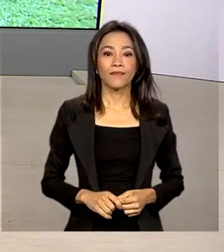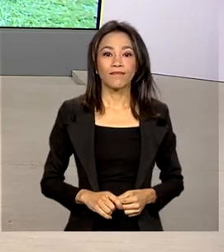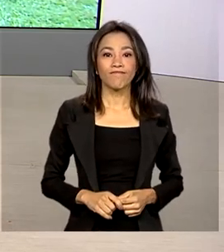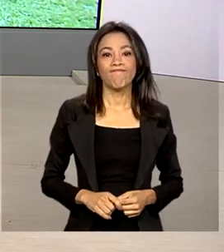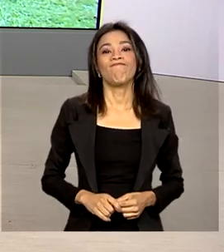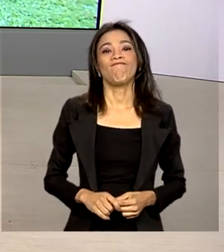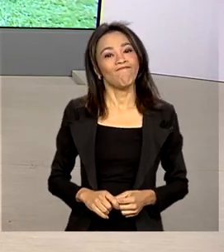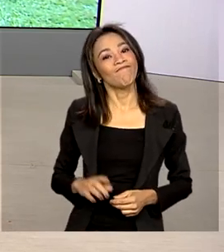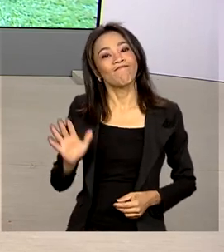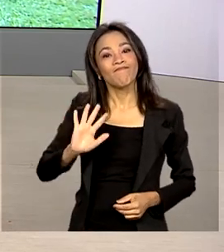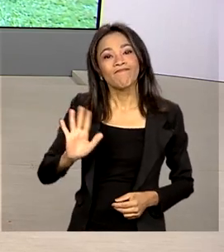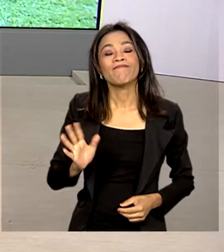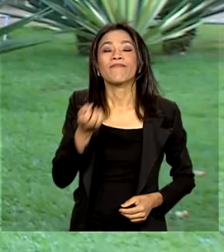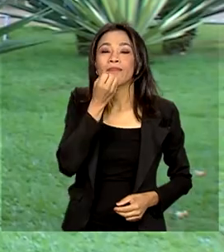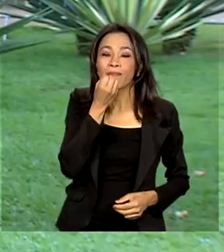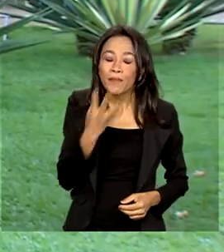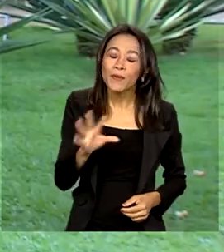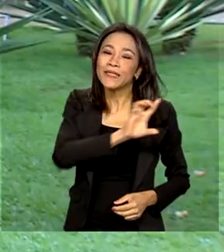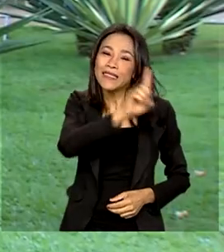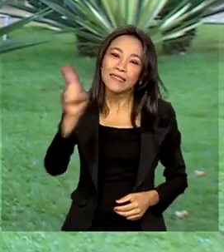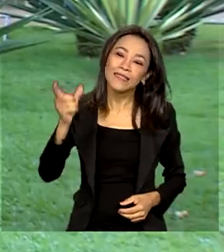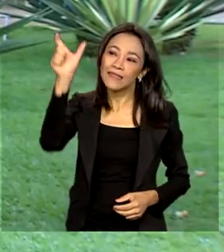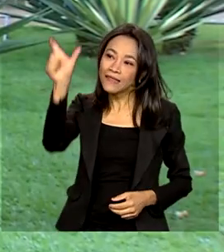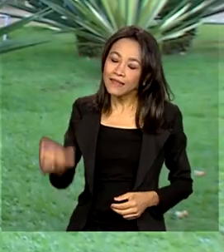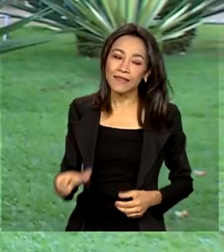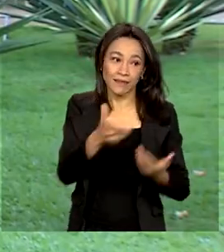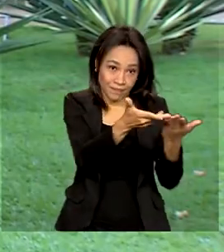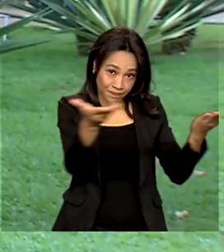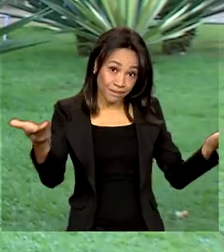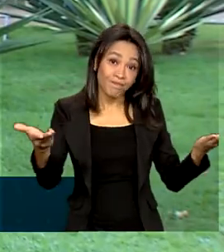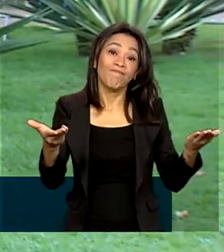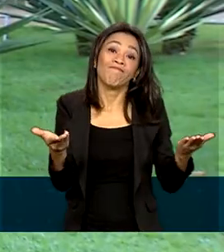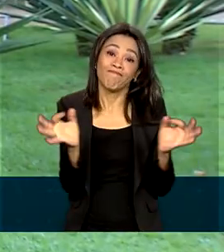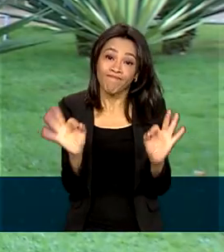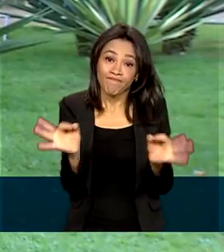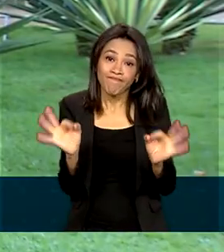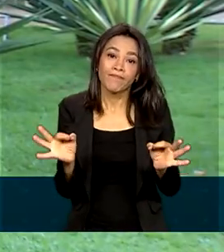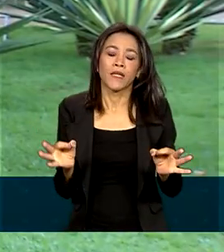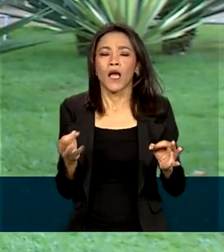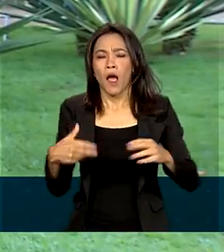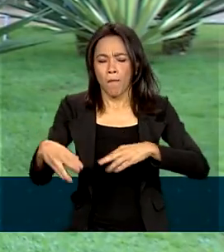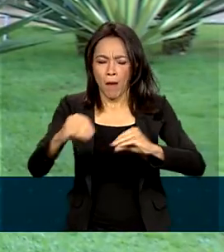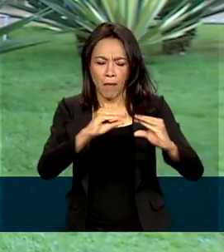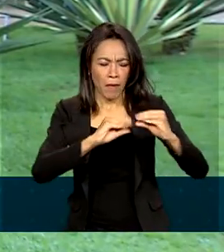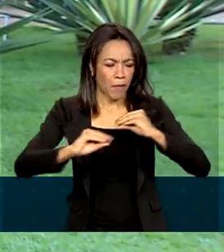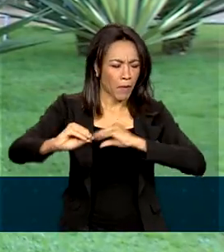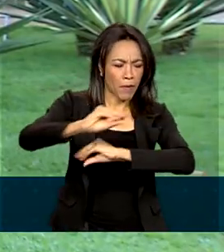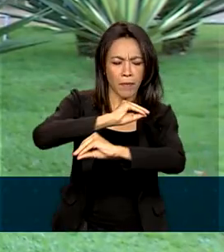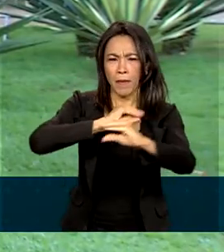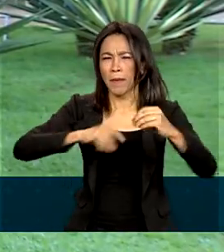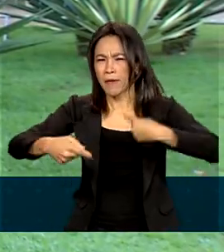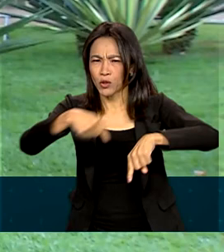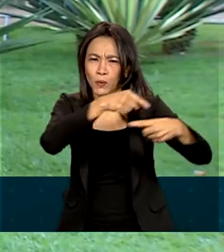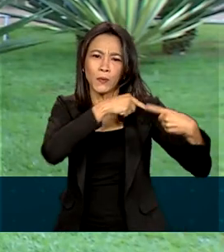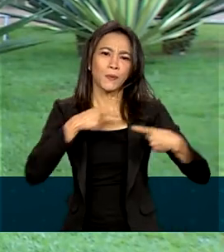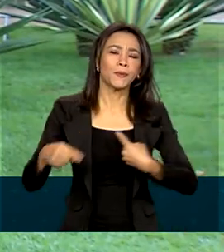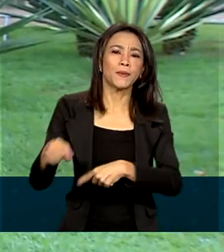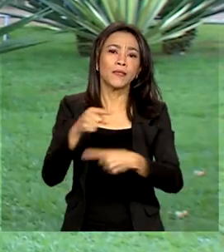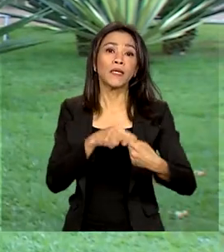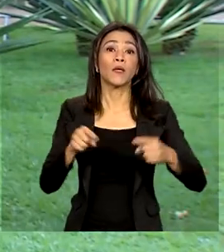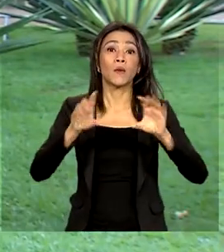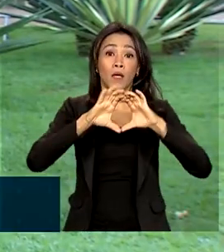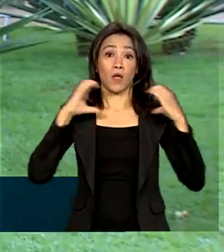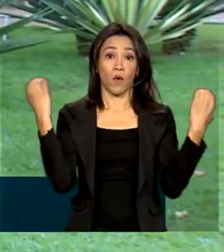Olá, Renata. Bom dia para você, bom dia a todos. É isso mesmo, né? Após muitas negociações, né, os países participantes da